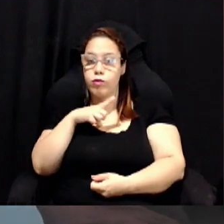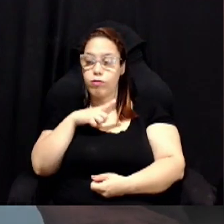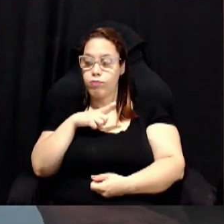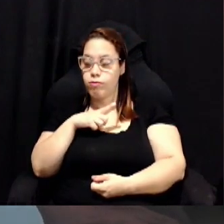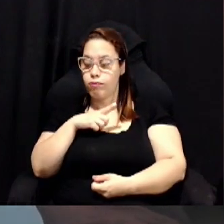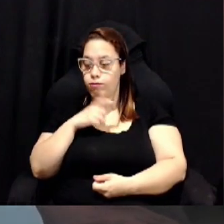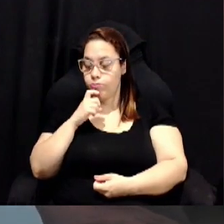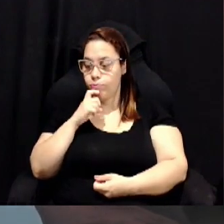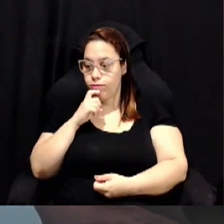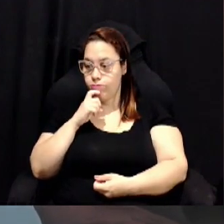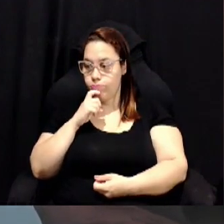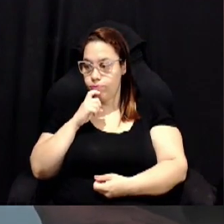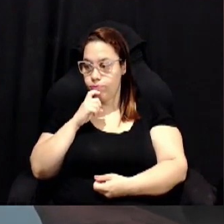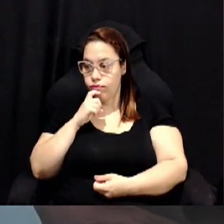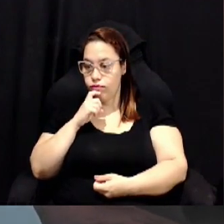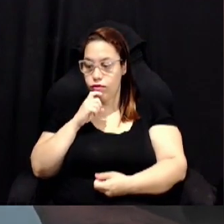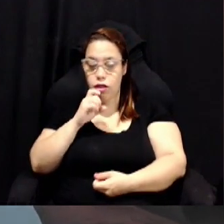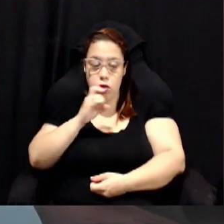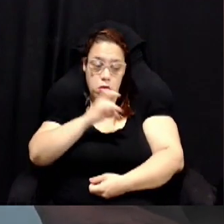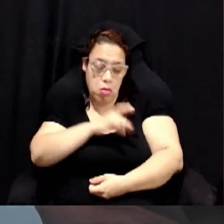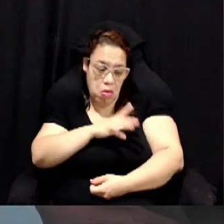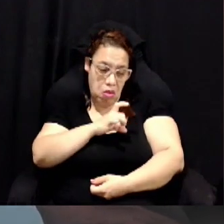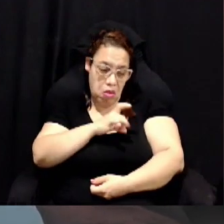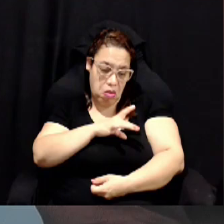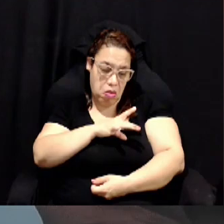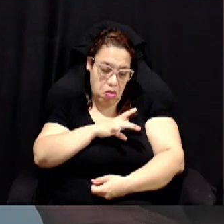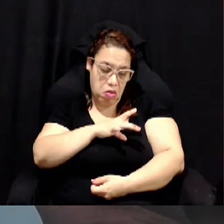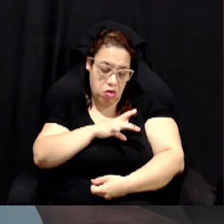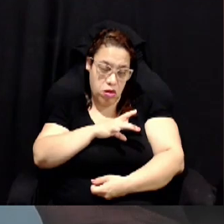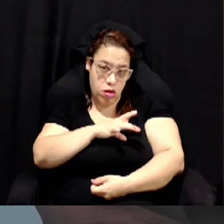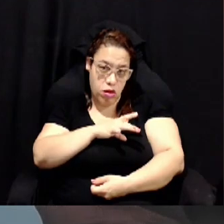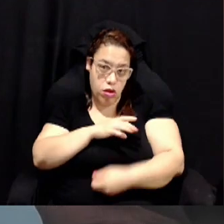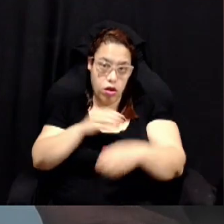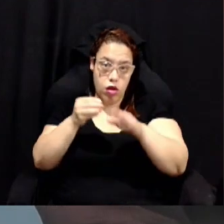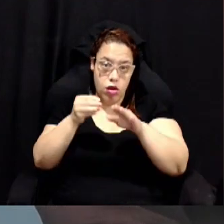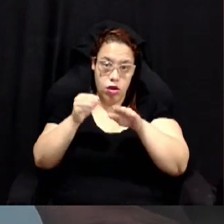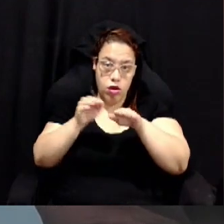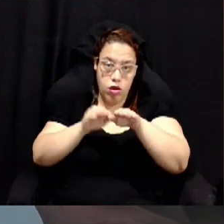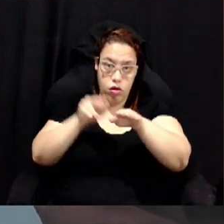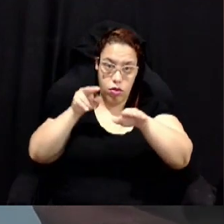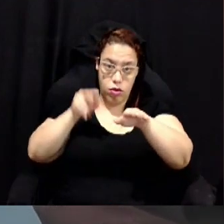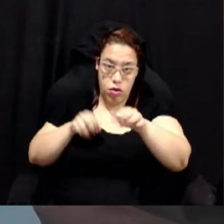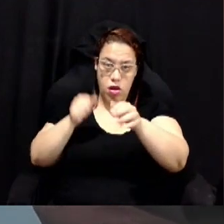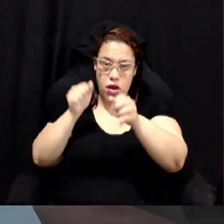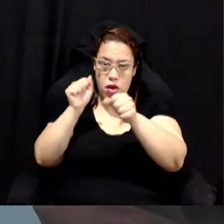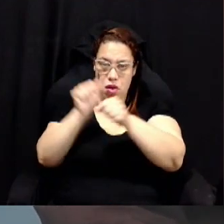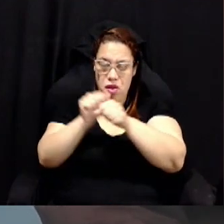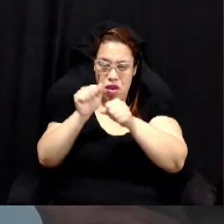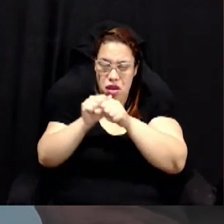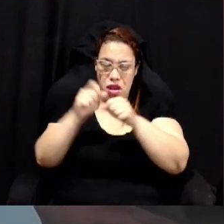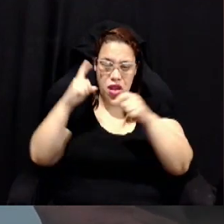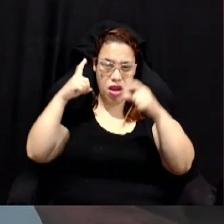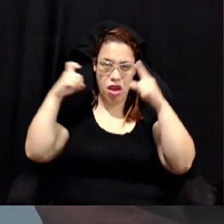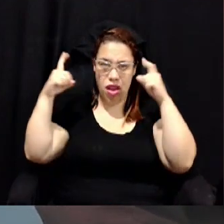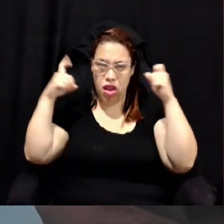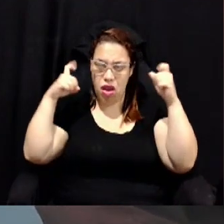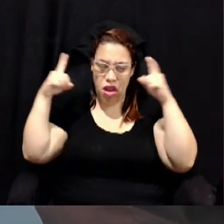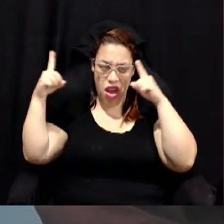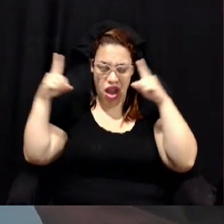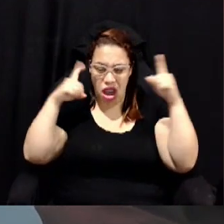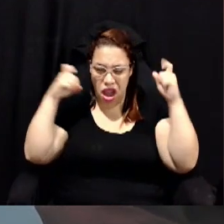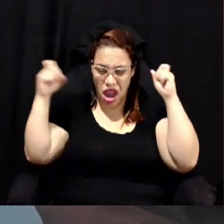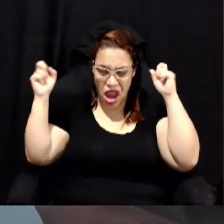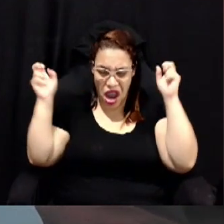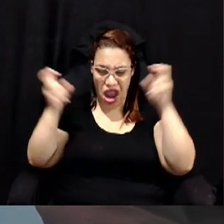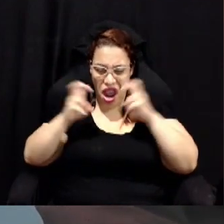eu tenho um certo receio de colocar ele no banco de trás, porque as pessoas buzinam, gritam, um som muito alto do lado